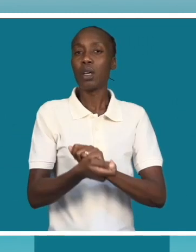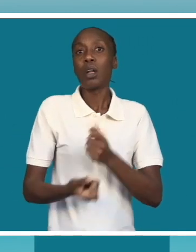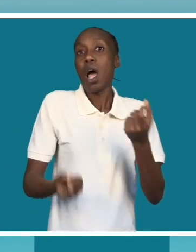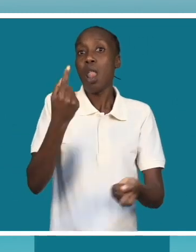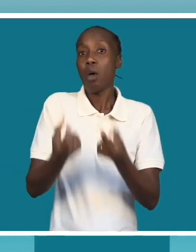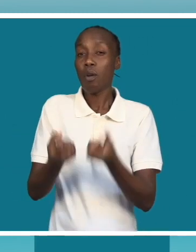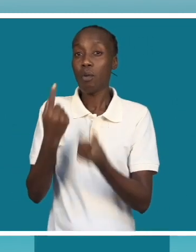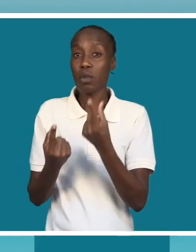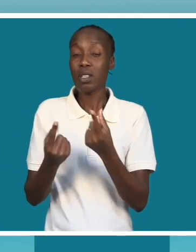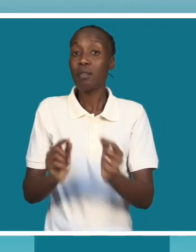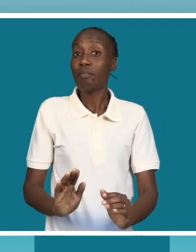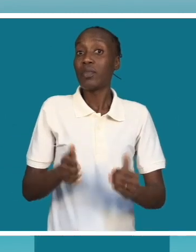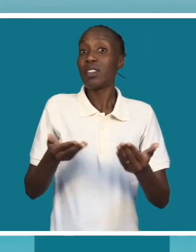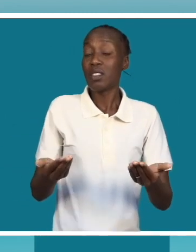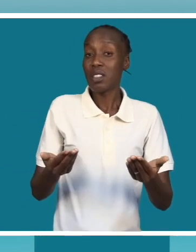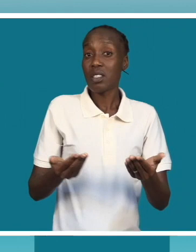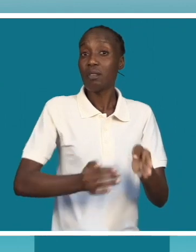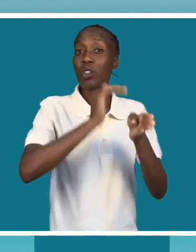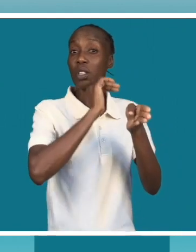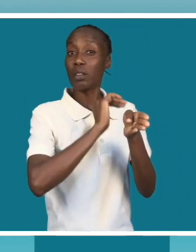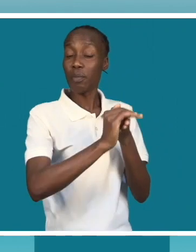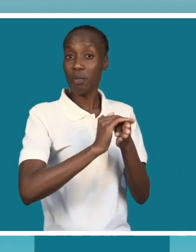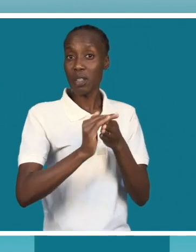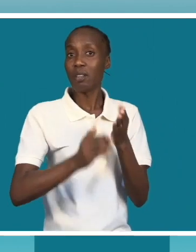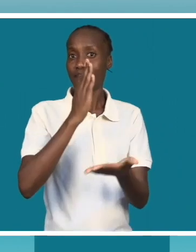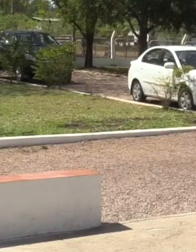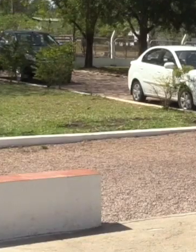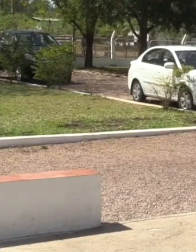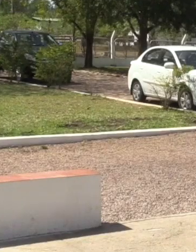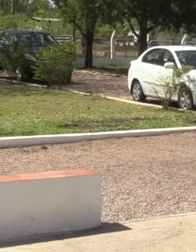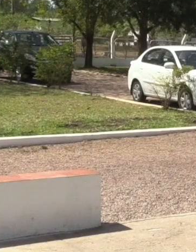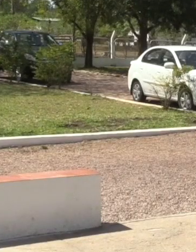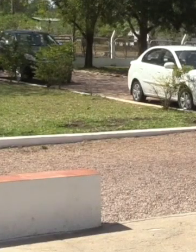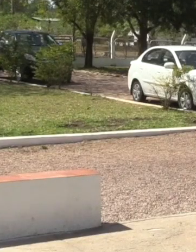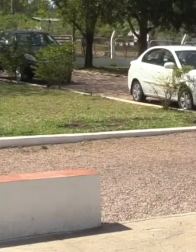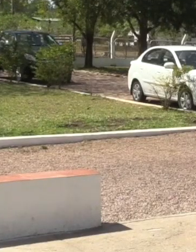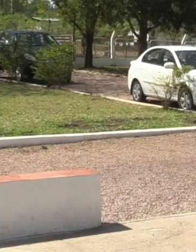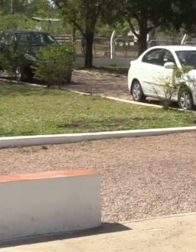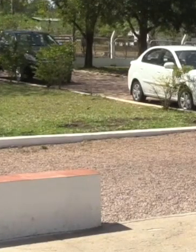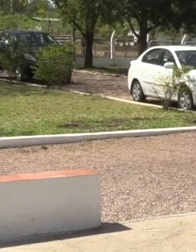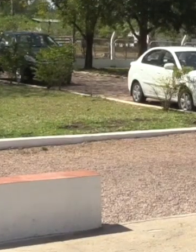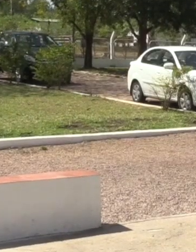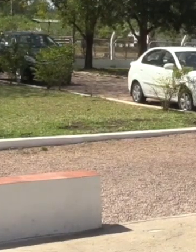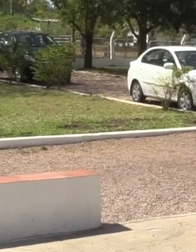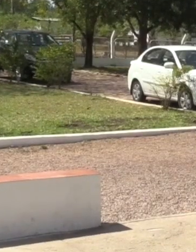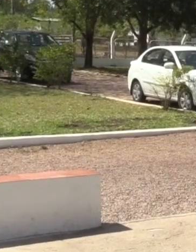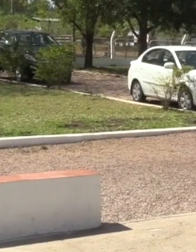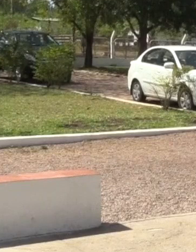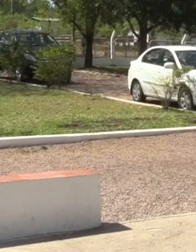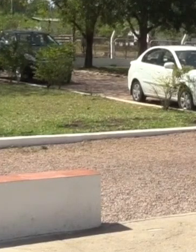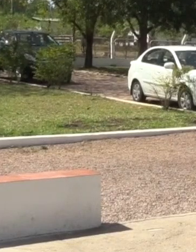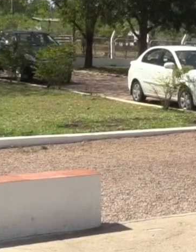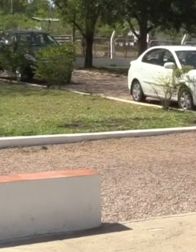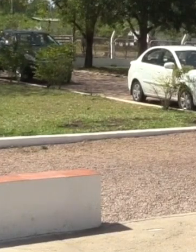alguma coisa, se for implementando na íntegra. Nós, como a TV Surdo, somos uma mídia